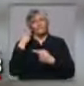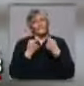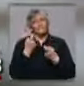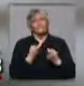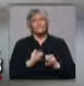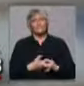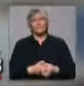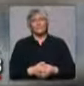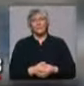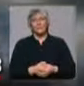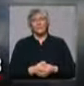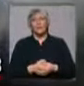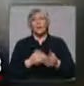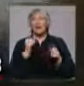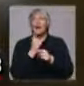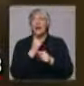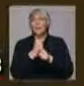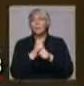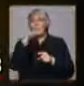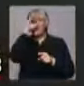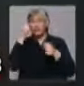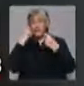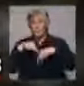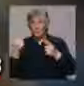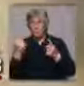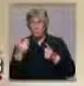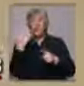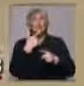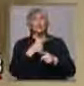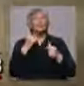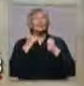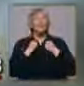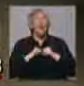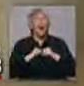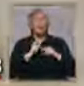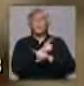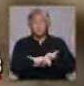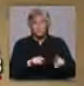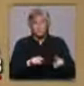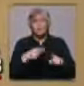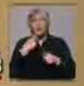O mesmo órgão judicial que não autorizou a realização da autópsia médico-legal.